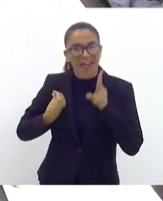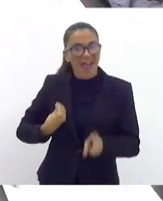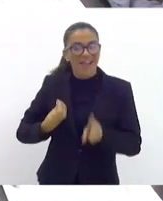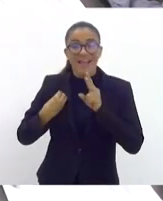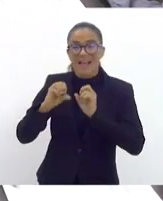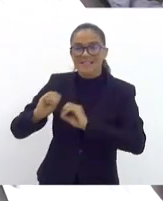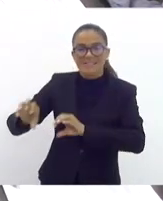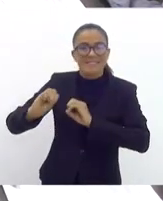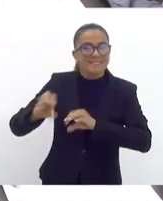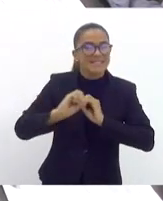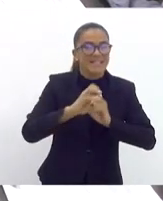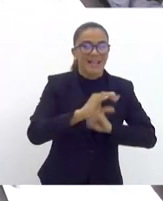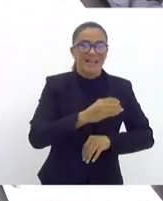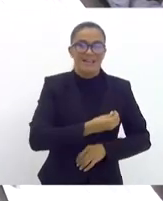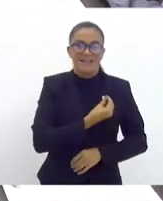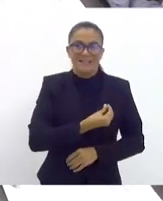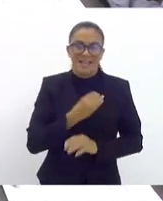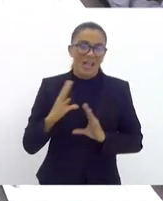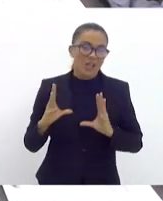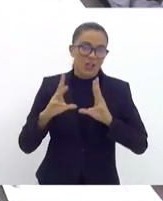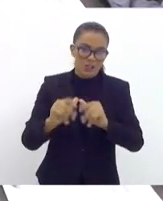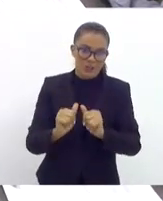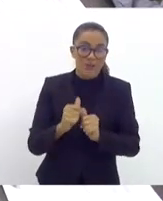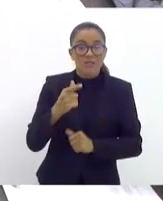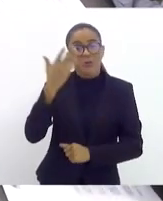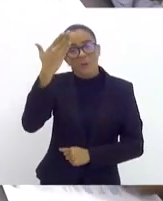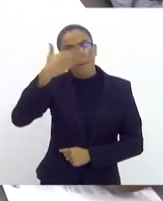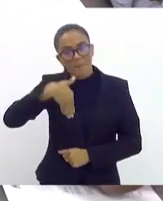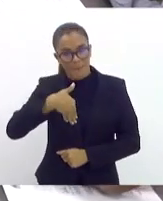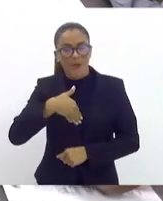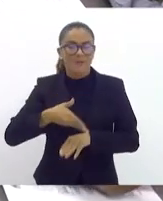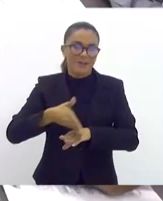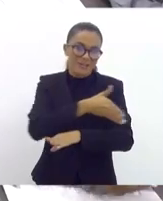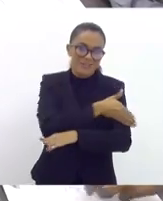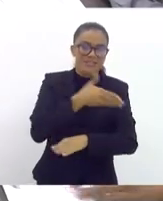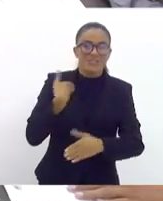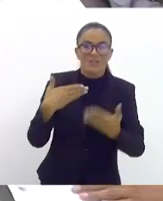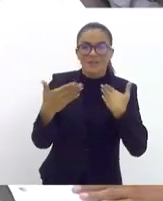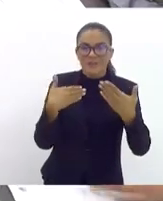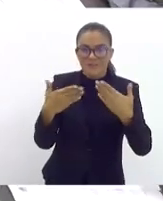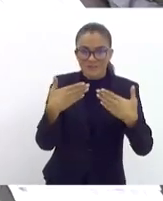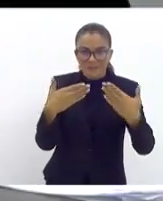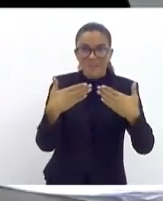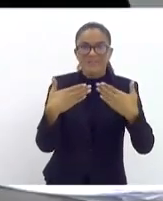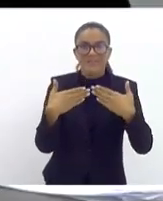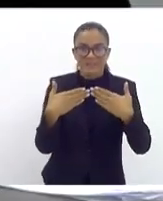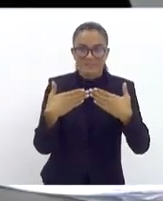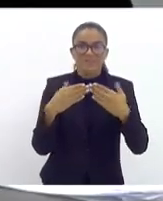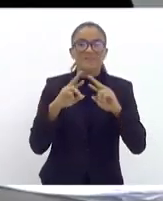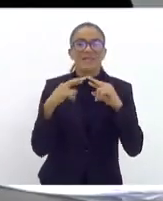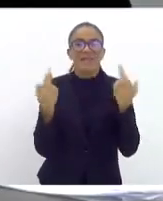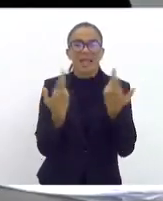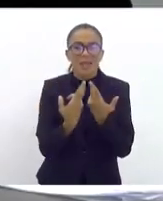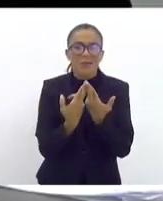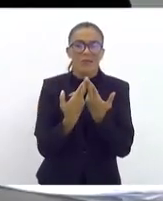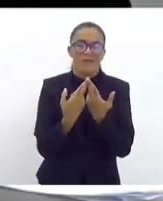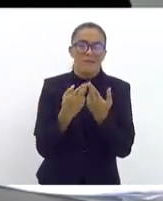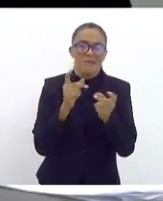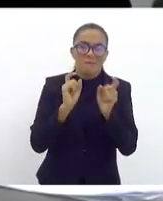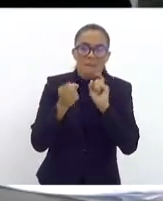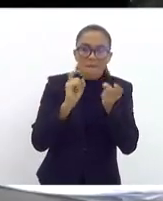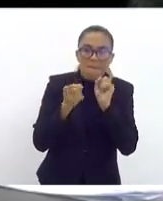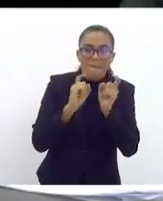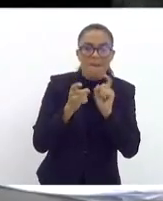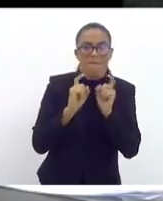ensinar e a participar todo mundo então assim é só a prova daquilo que a gente falava muito eh eh em reuniões fechados e tá acontecendo